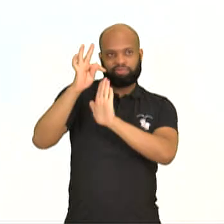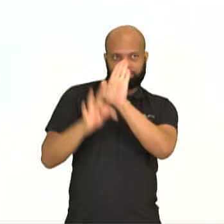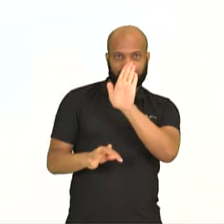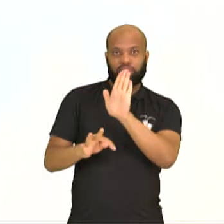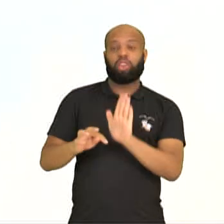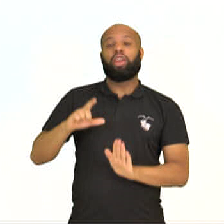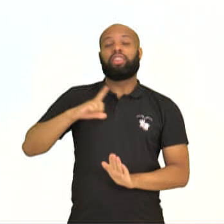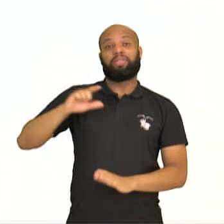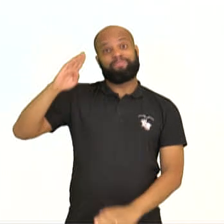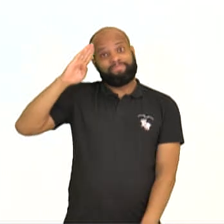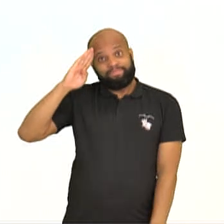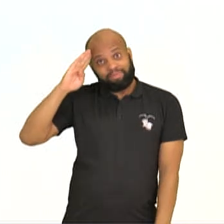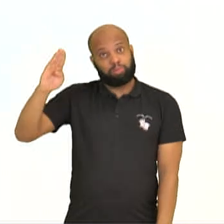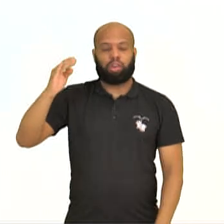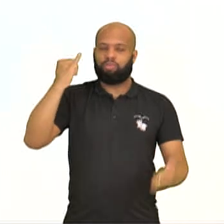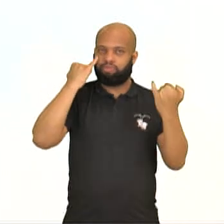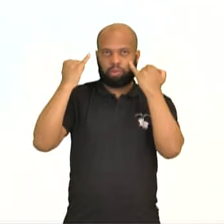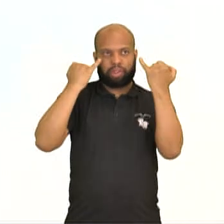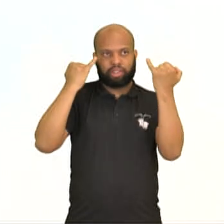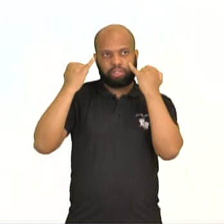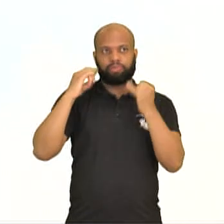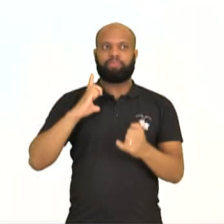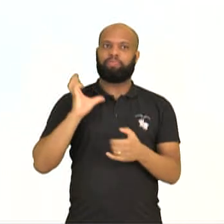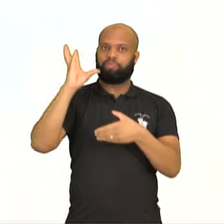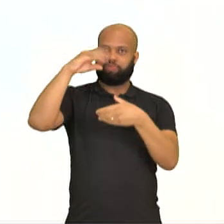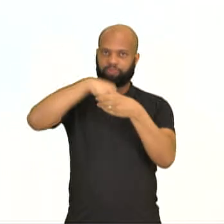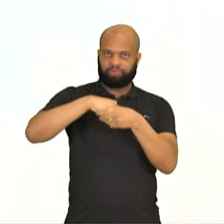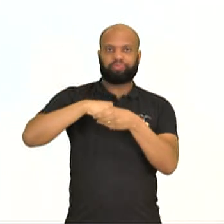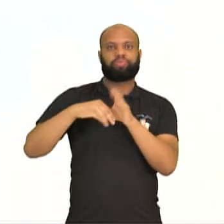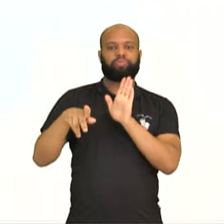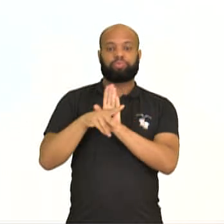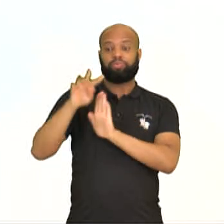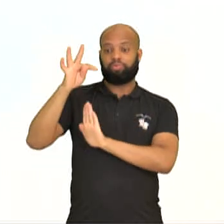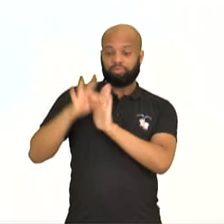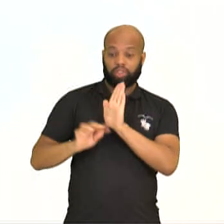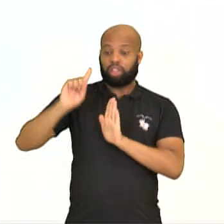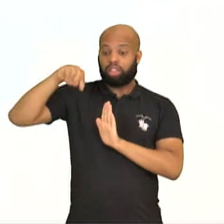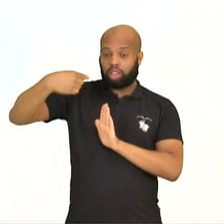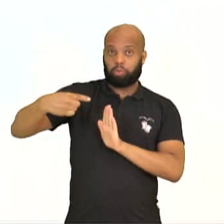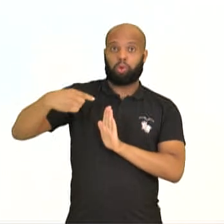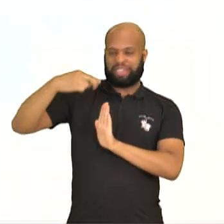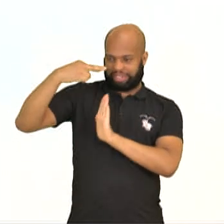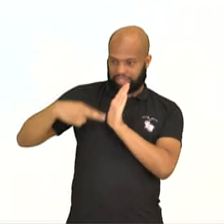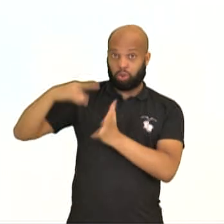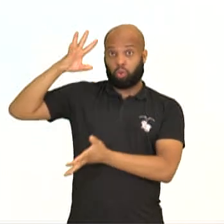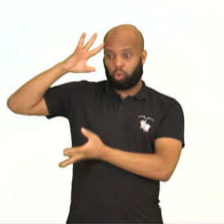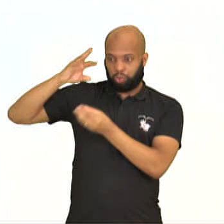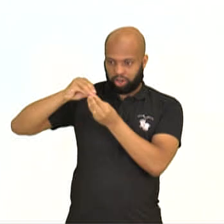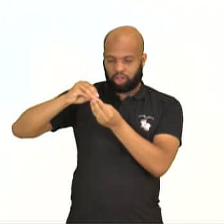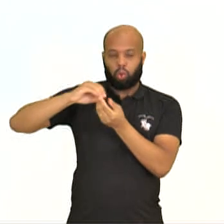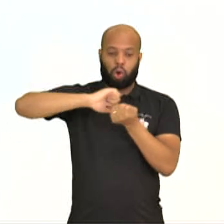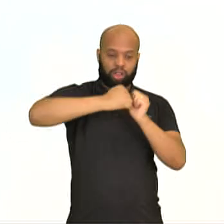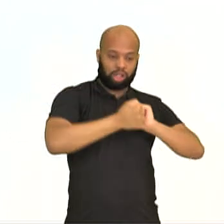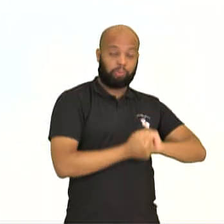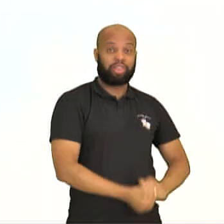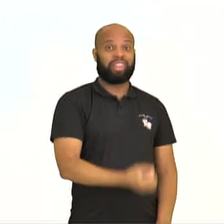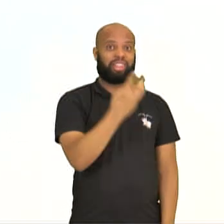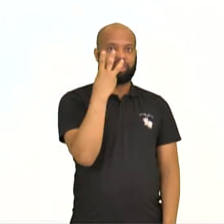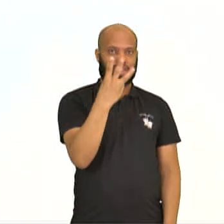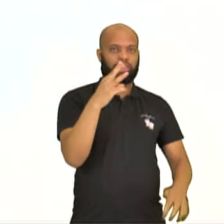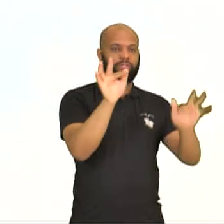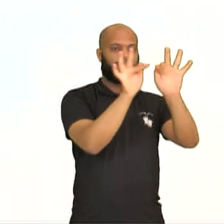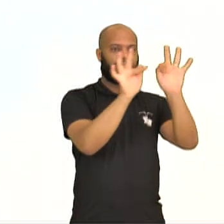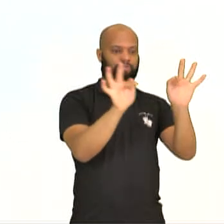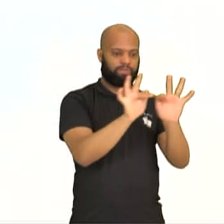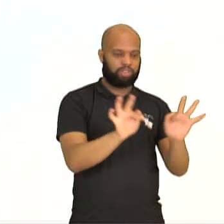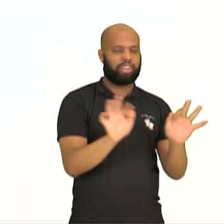as principais informações presentes neste fragmento. Em seguida, transforme todo este trecho, no máximo, em 3